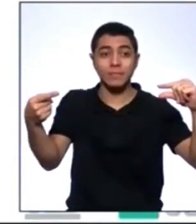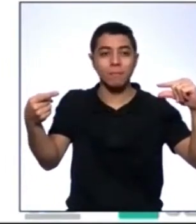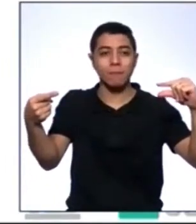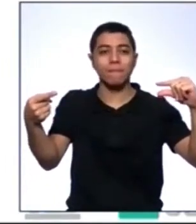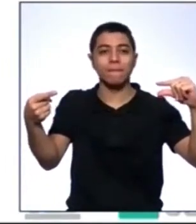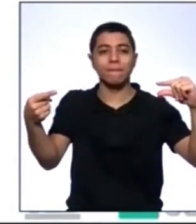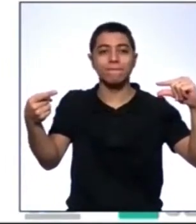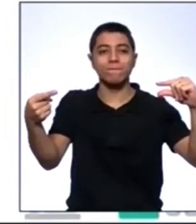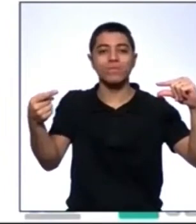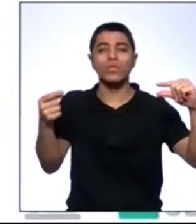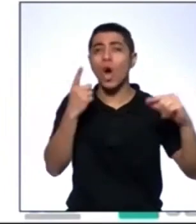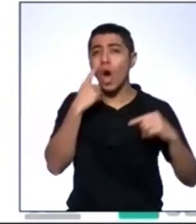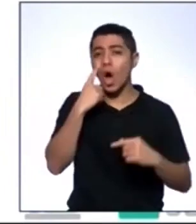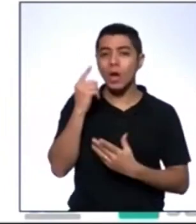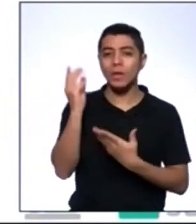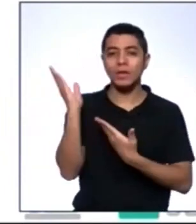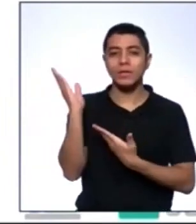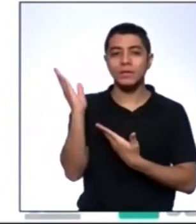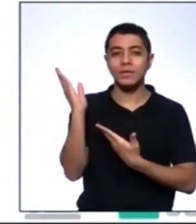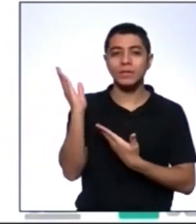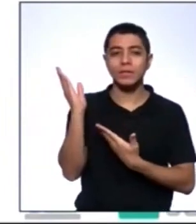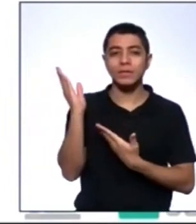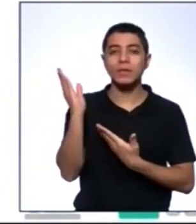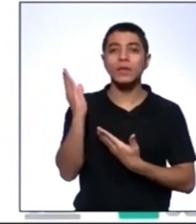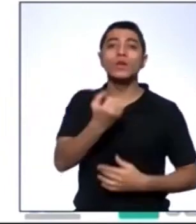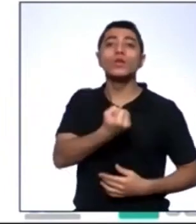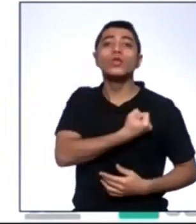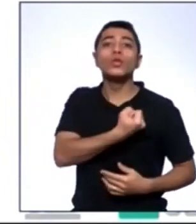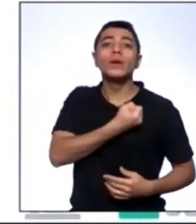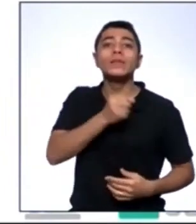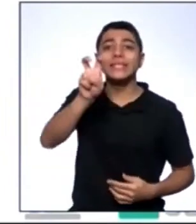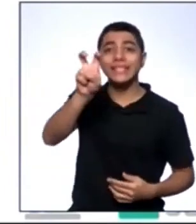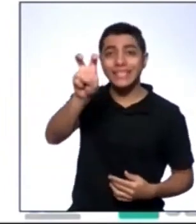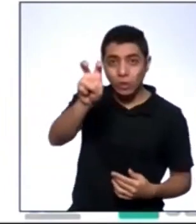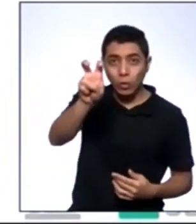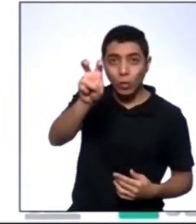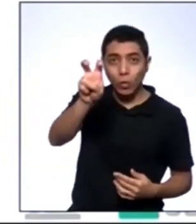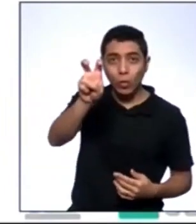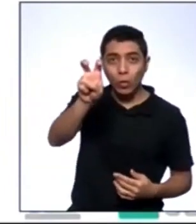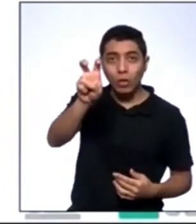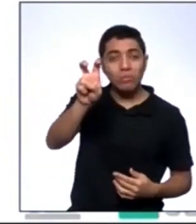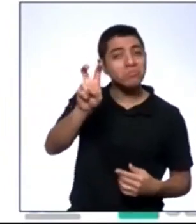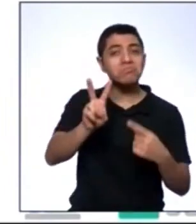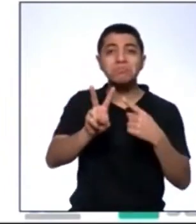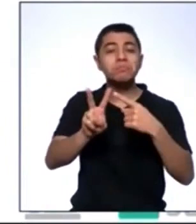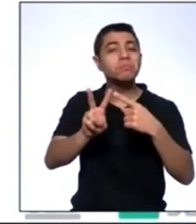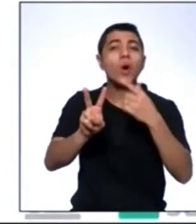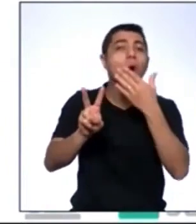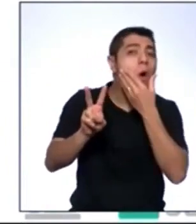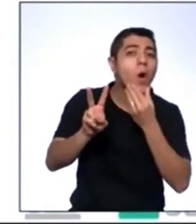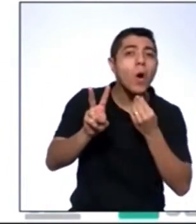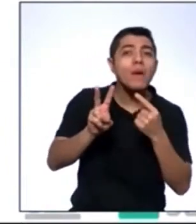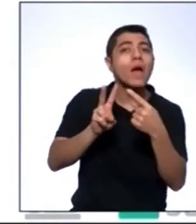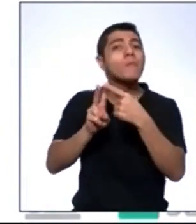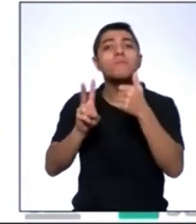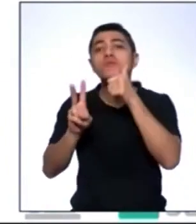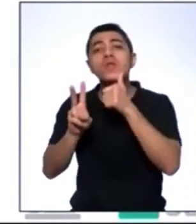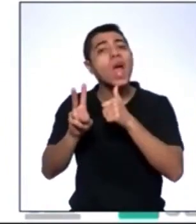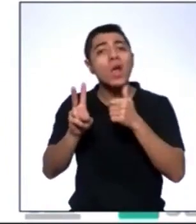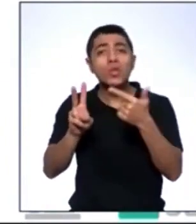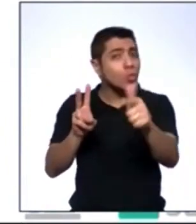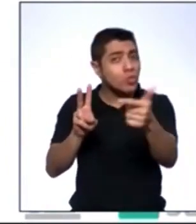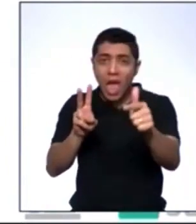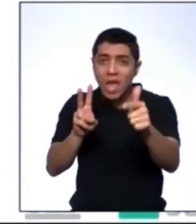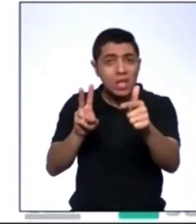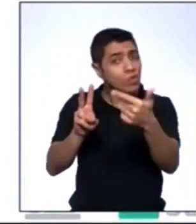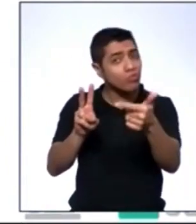casal 5, ó, olha o casal 5, nem o pai nem a mãe tem essa bandinha. Portanto, ele está excluído como sendo